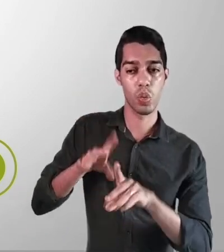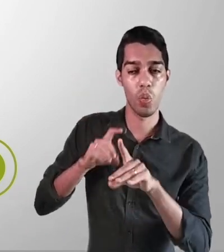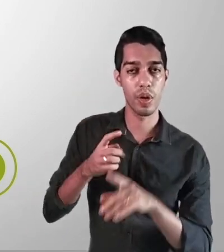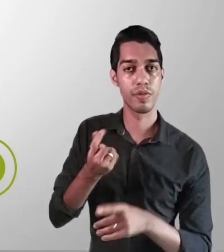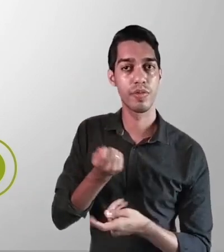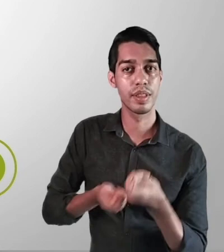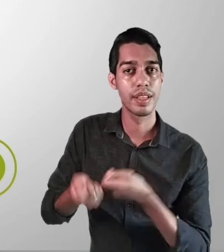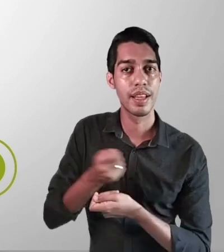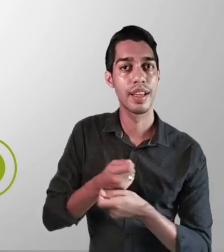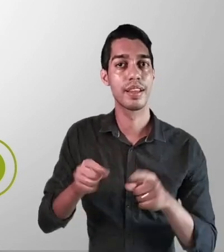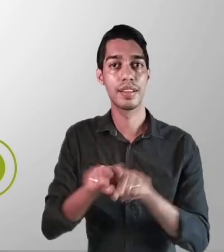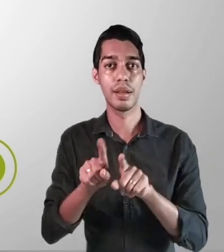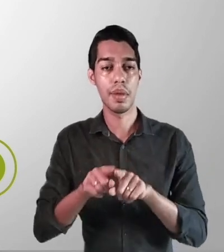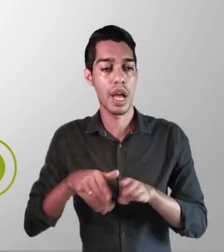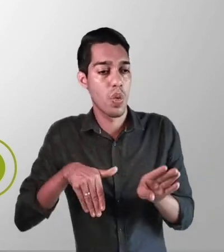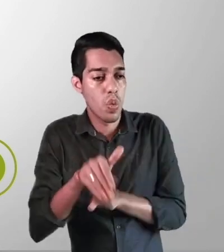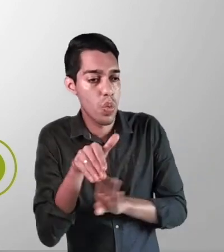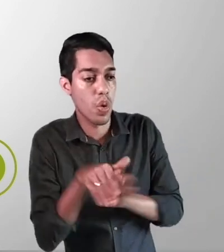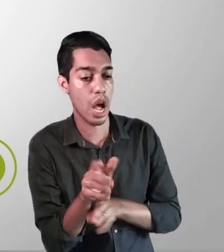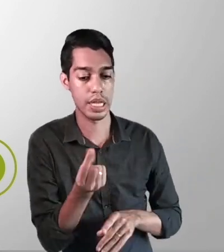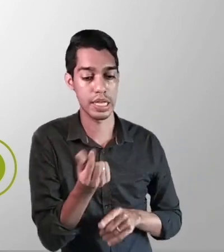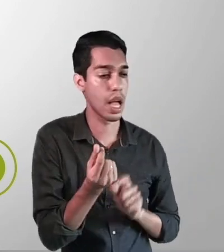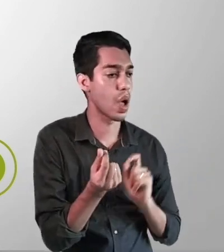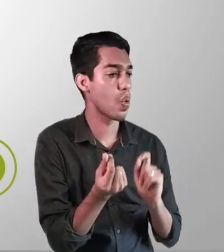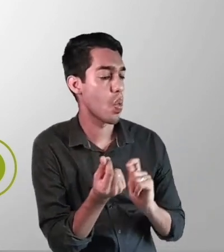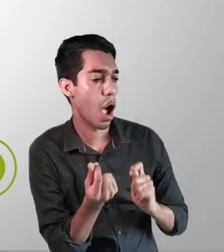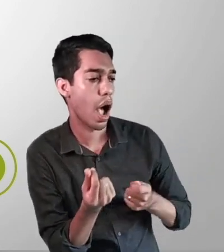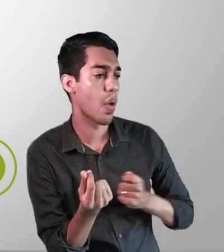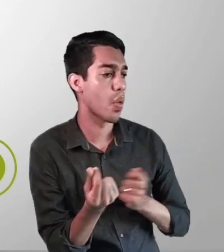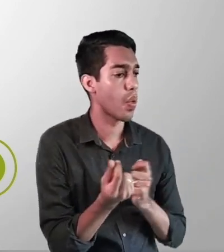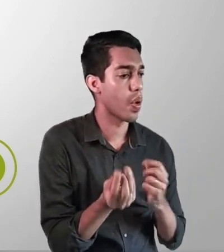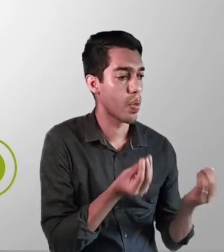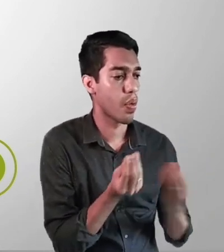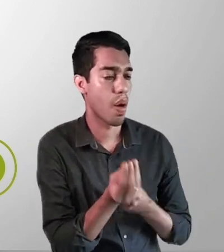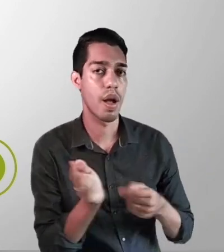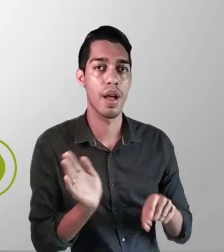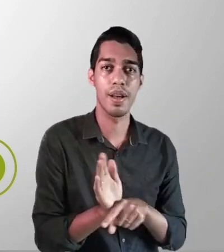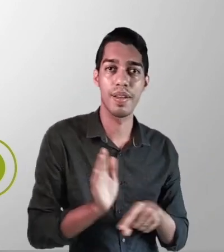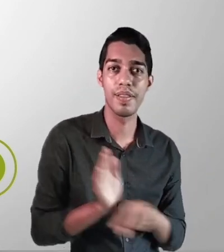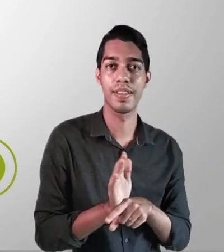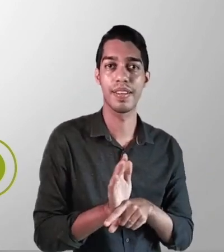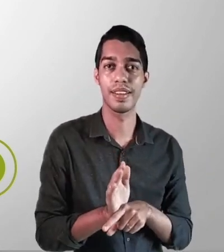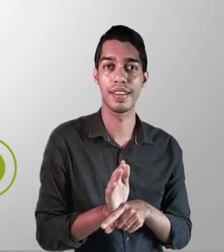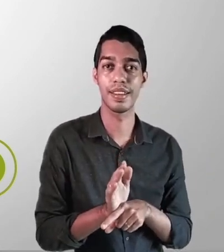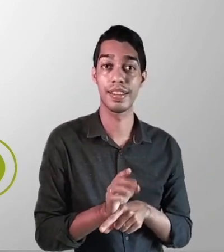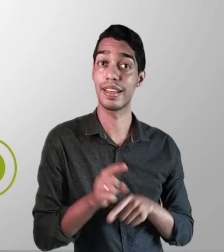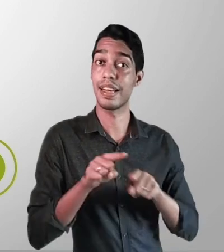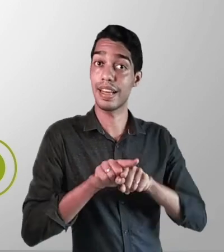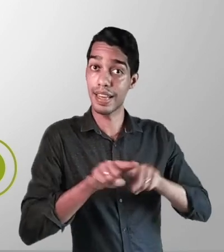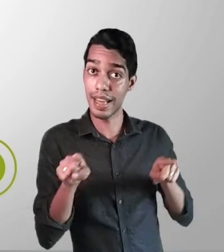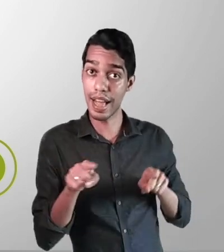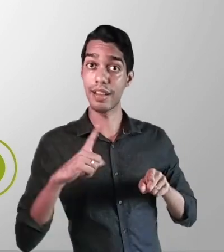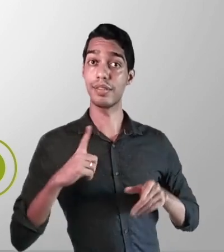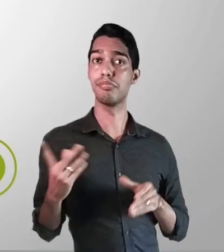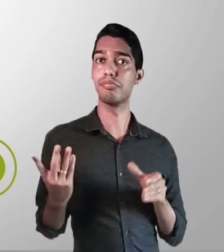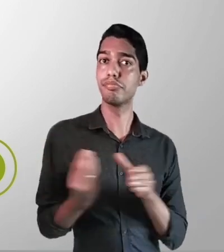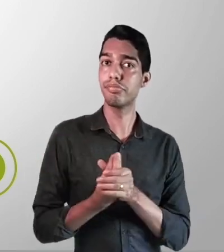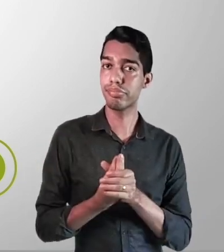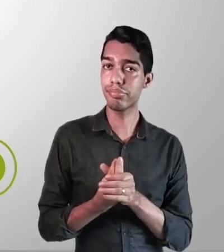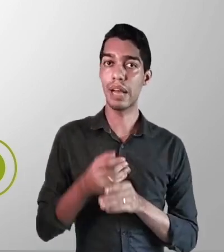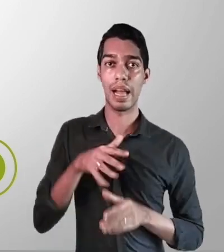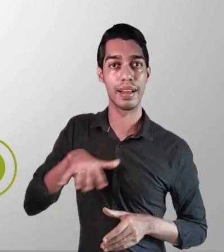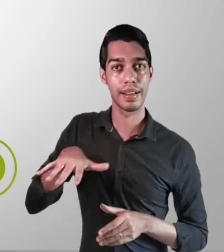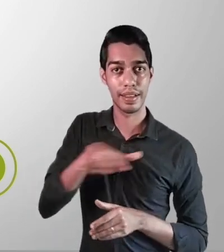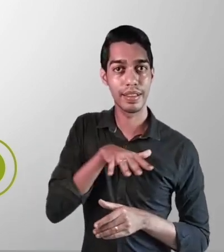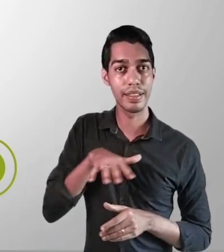orientação financeira, para que essa inclusão das pessoas na indústria bancária e financeira, esse